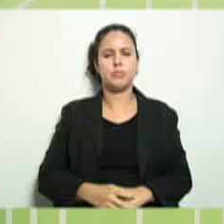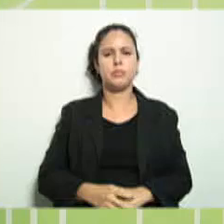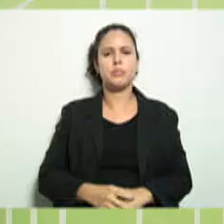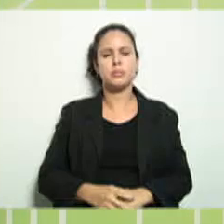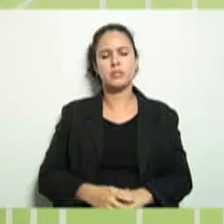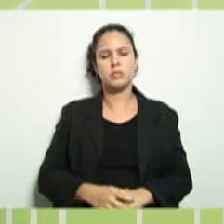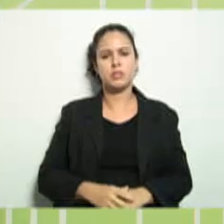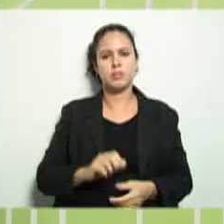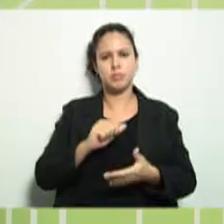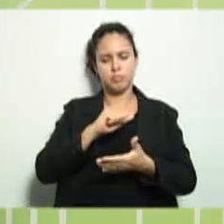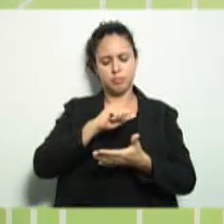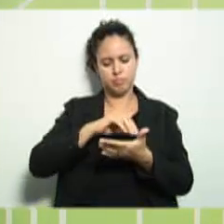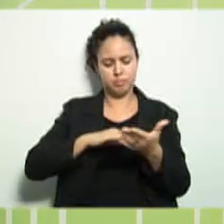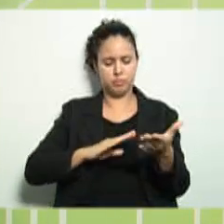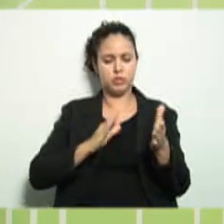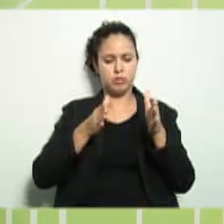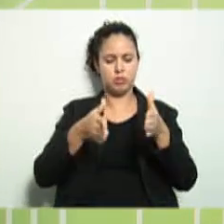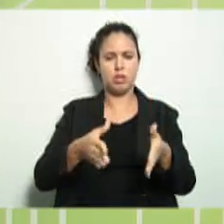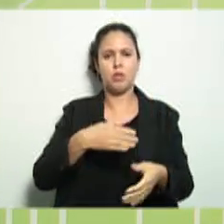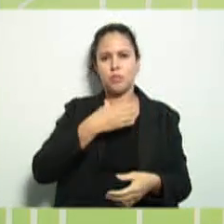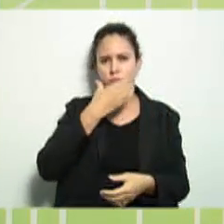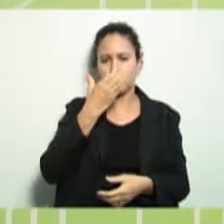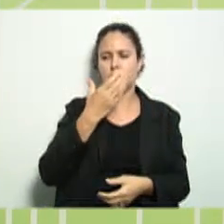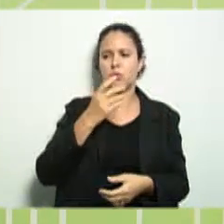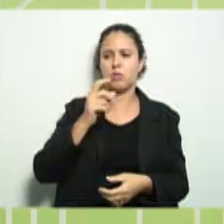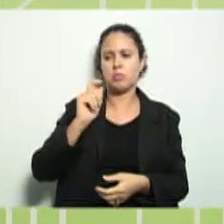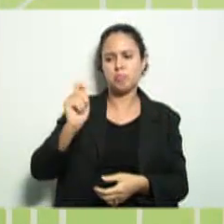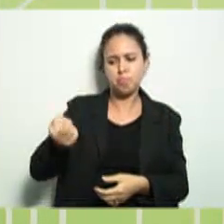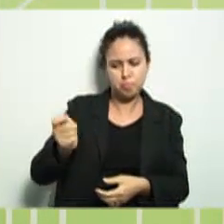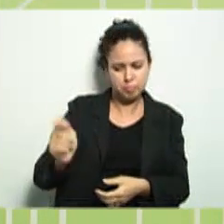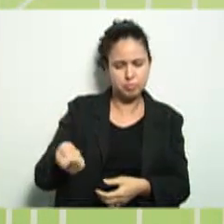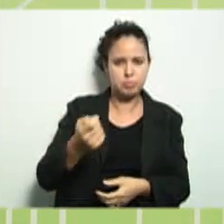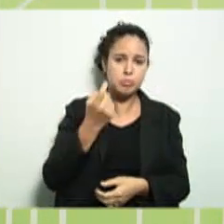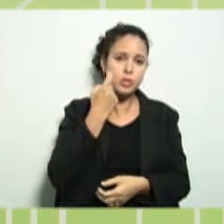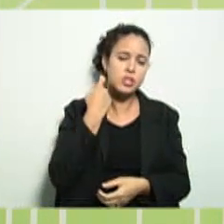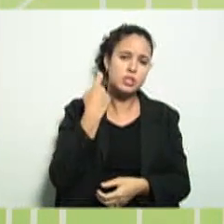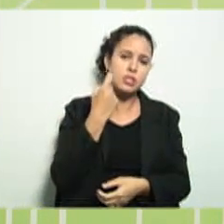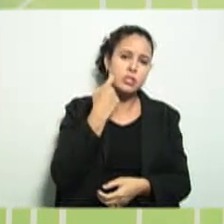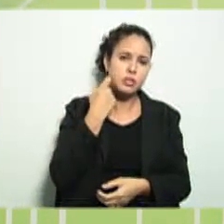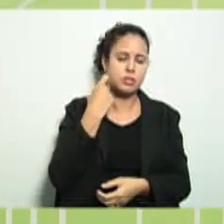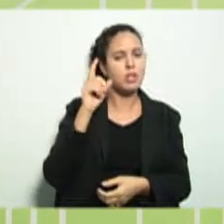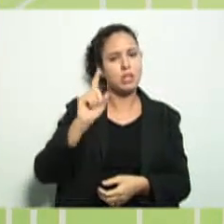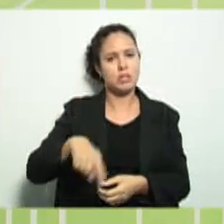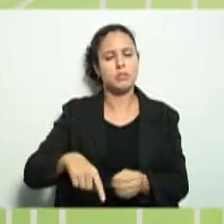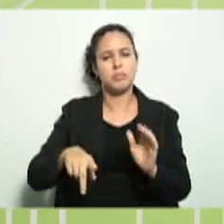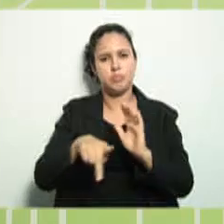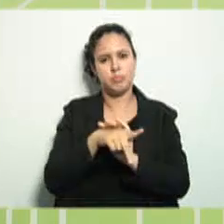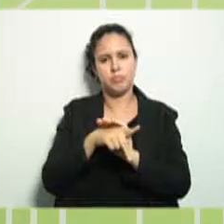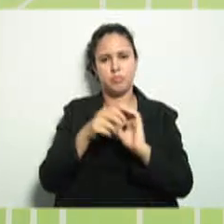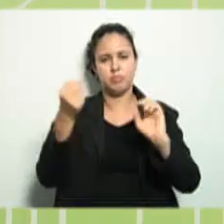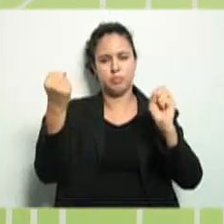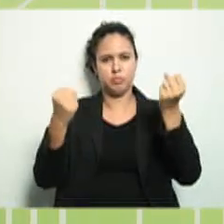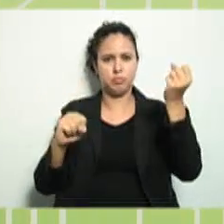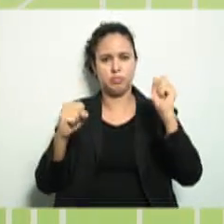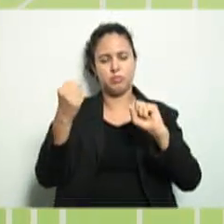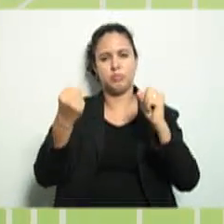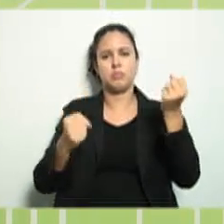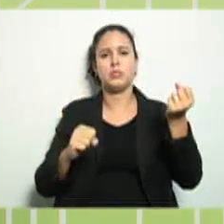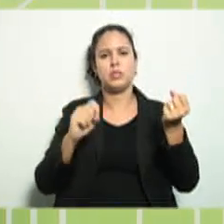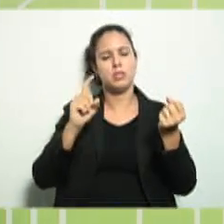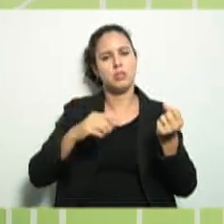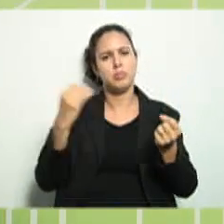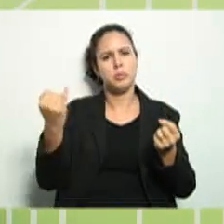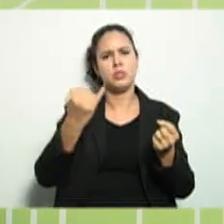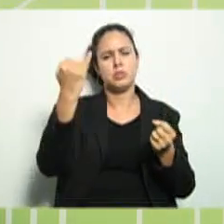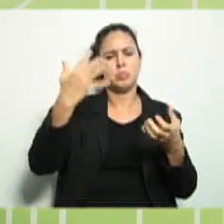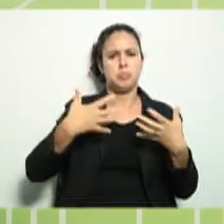ligadas à produção de pescado. Então essa indústria, essa agroindústria, no movimento contrário, ela tem um papel fundamental